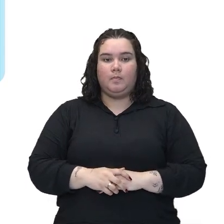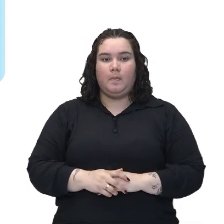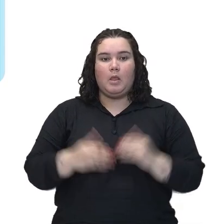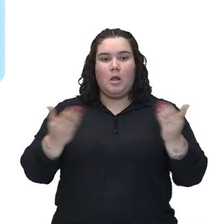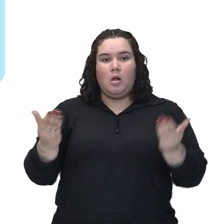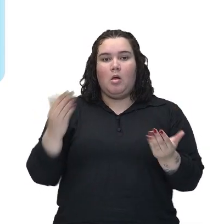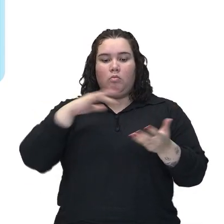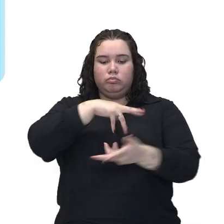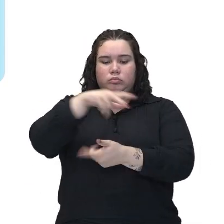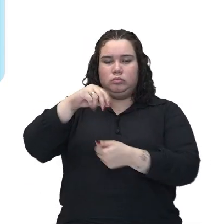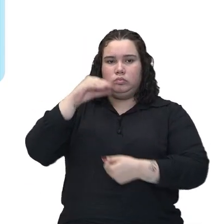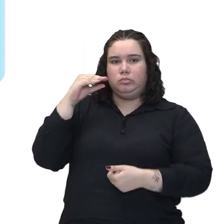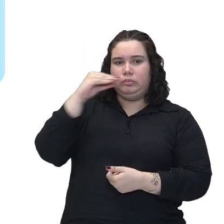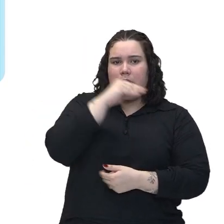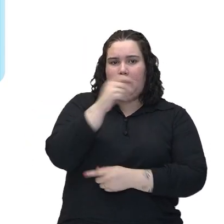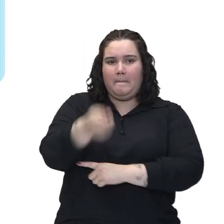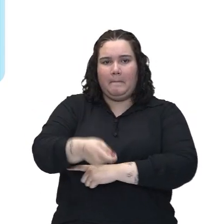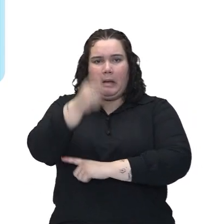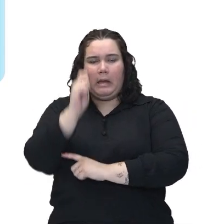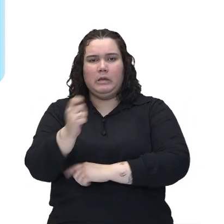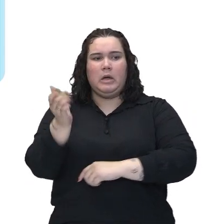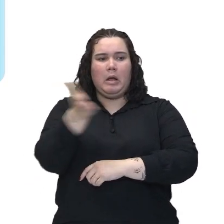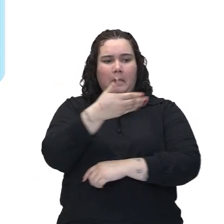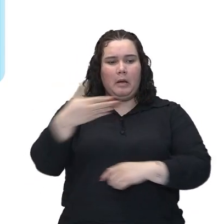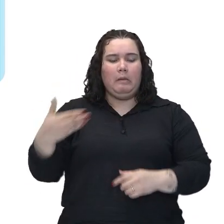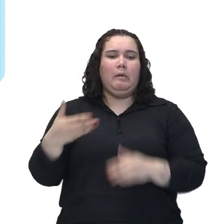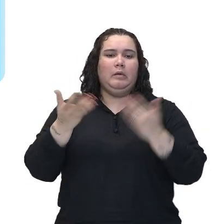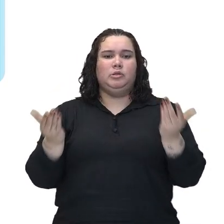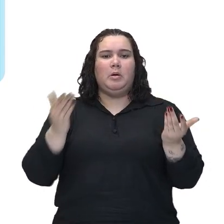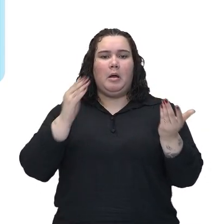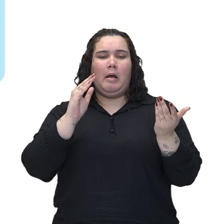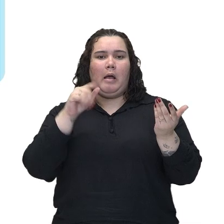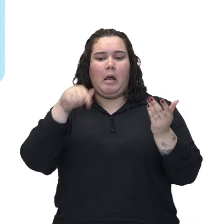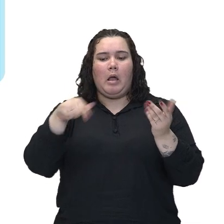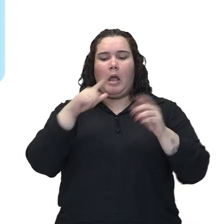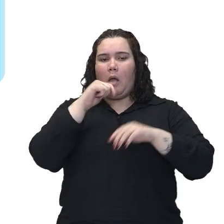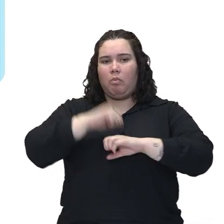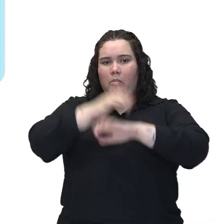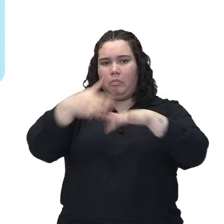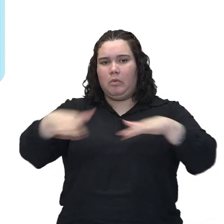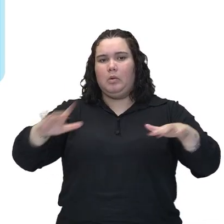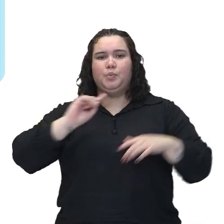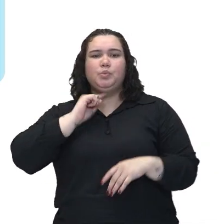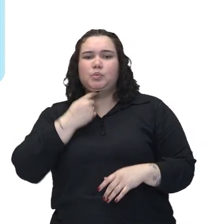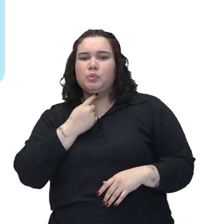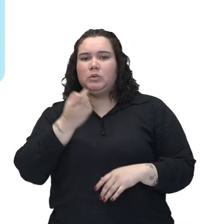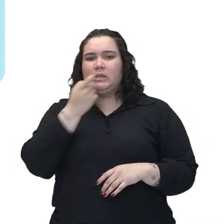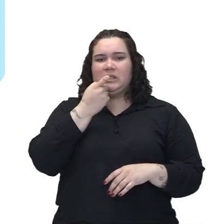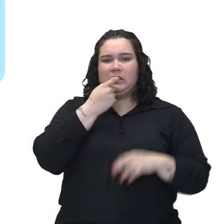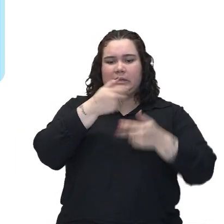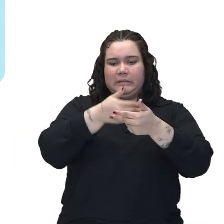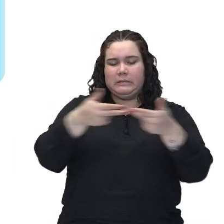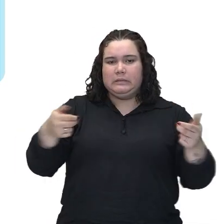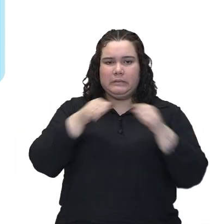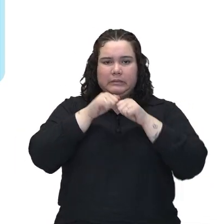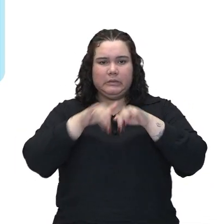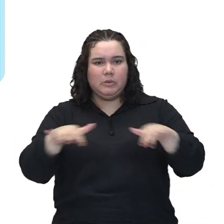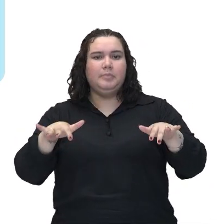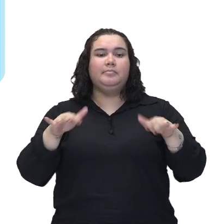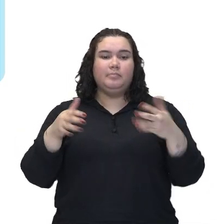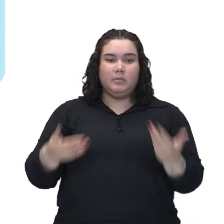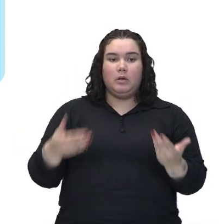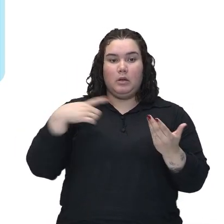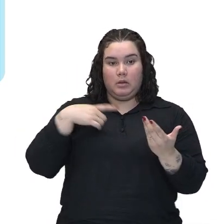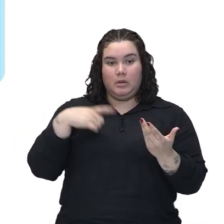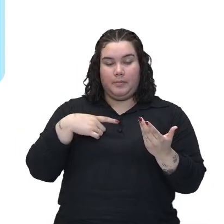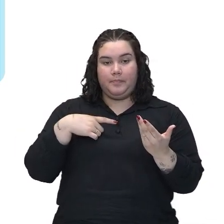global, pesca predatória, poluição plástica e mineração marinha serão alguns dos temas abordados no podcast. Então veja como esse formato jornalístico